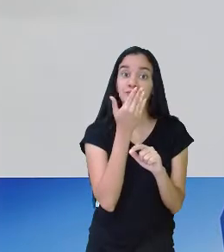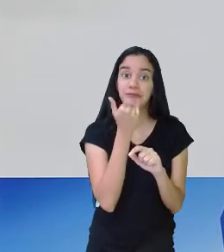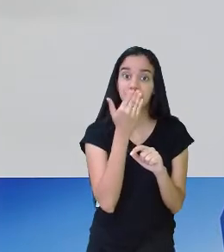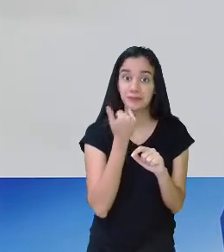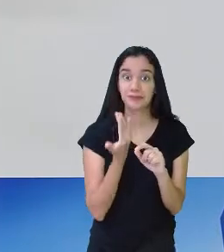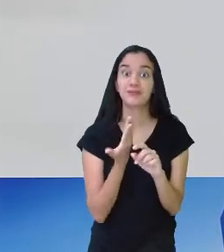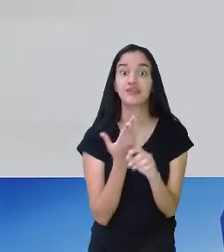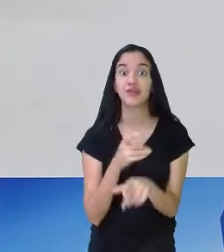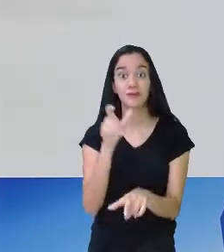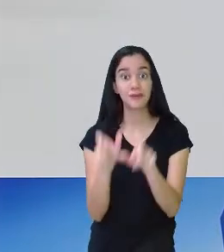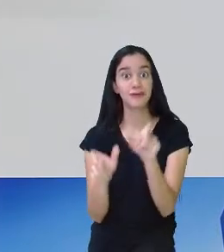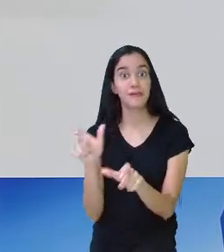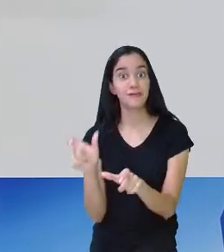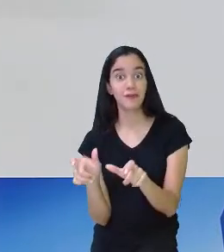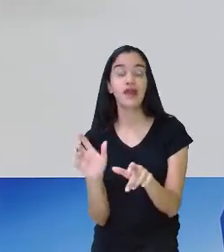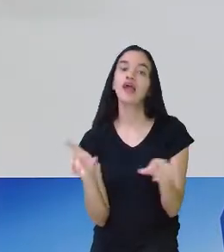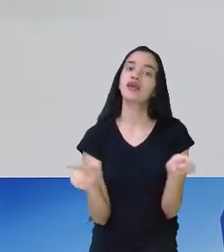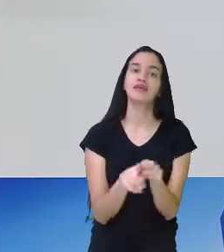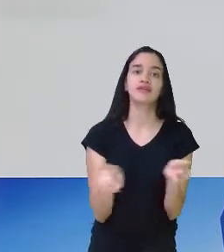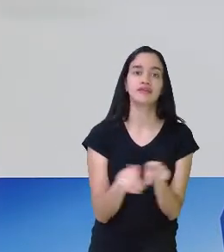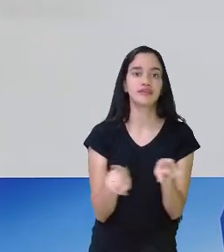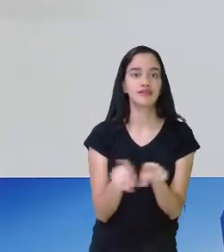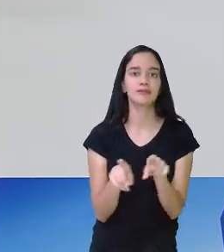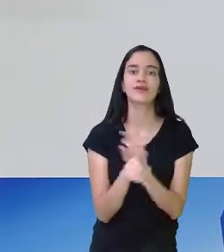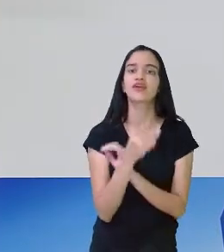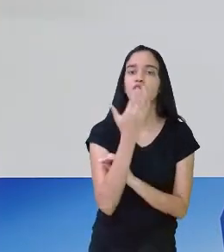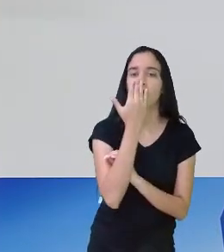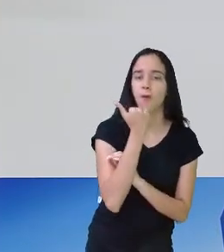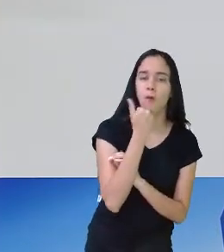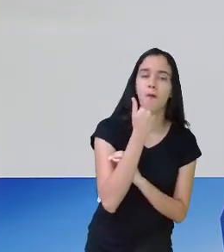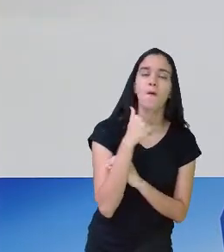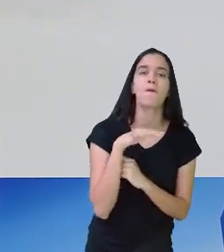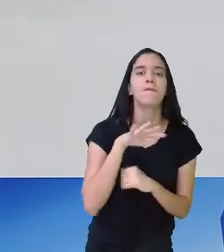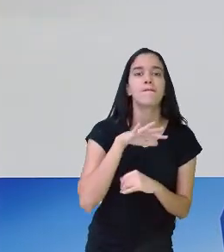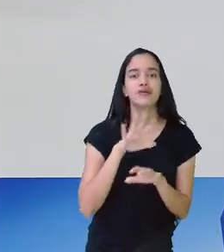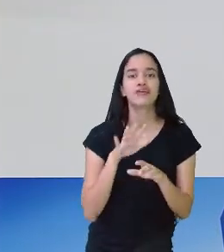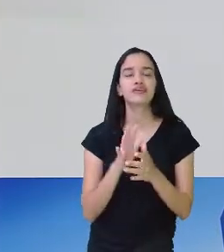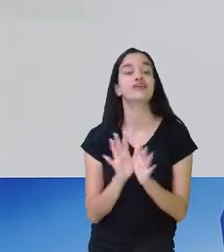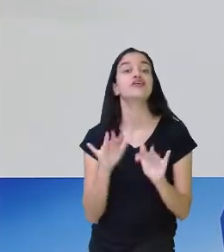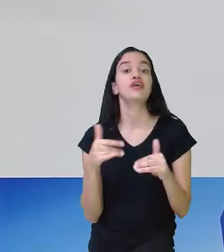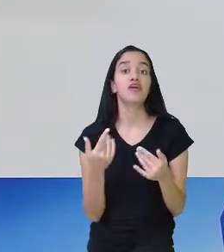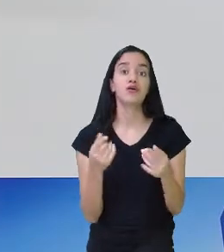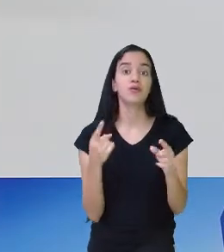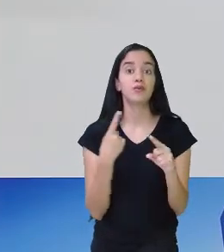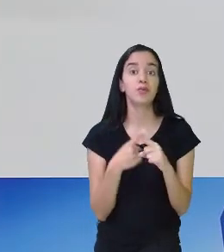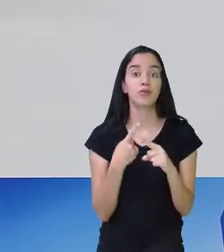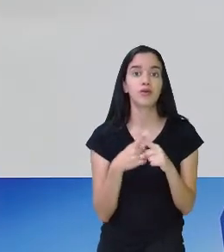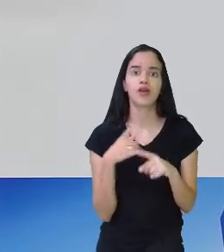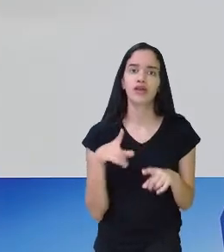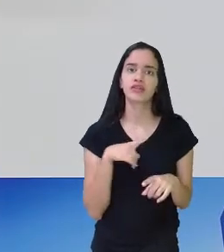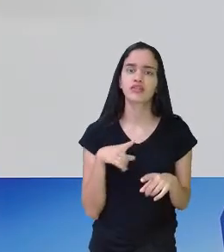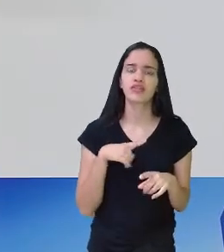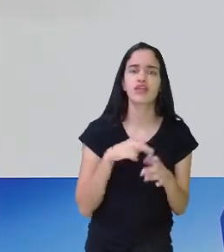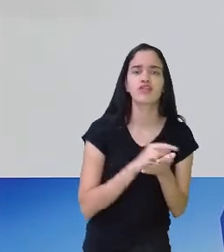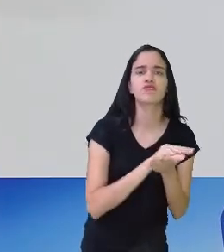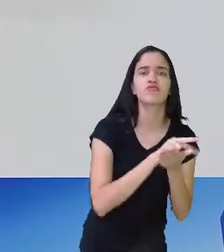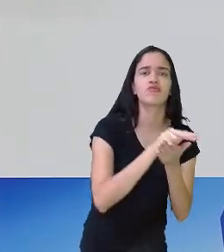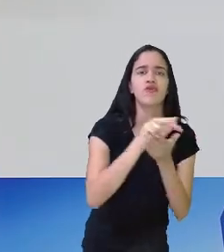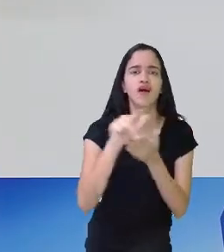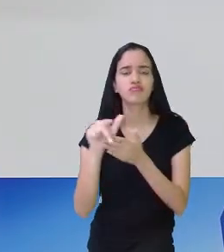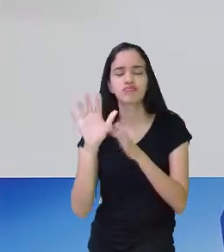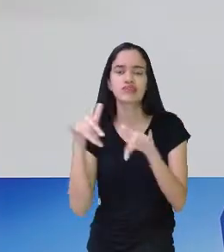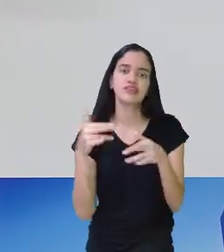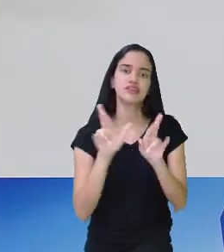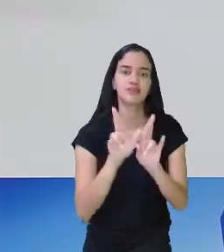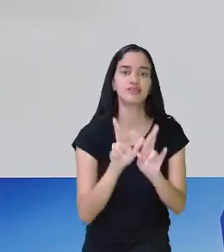outros seres. E também eles comem uns aos outros, professora Márcia, porque existem vários protozoários diferentes,